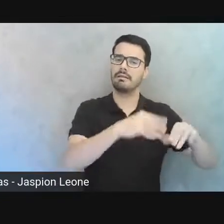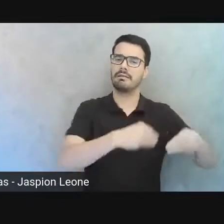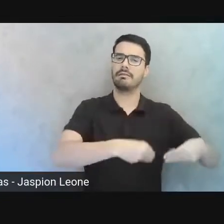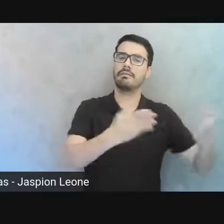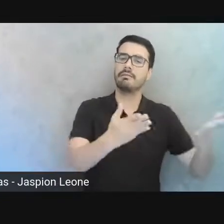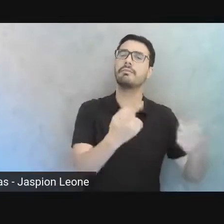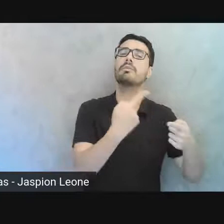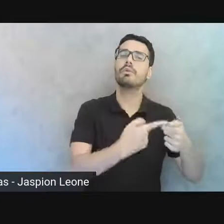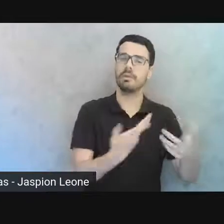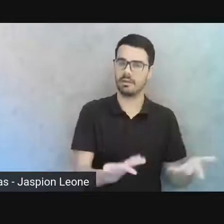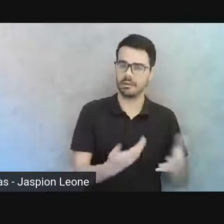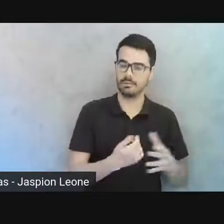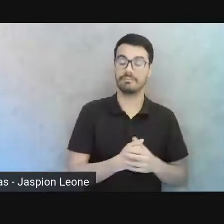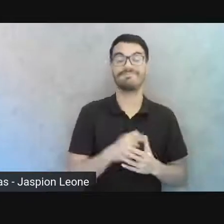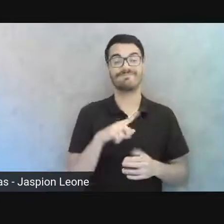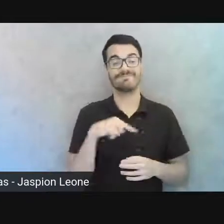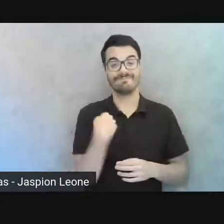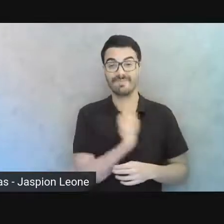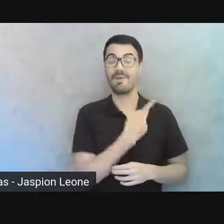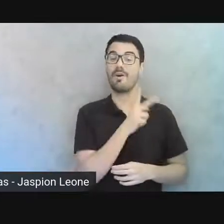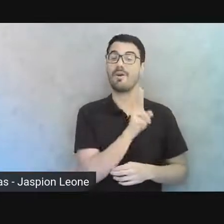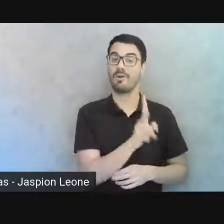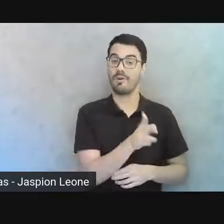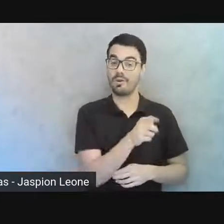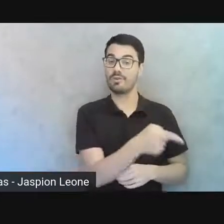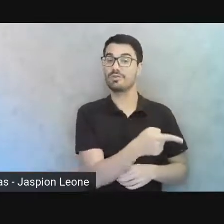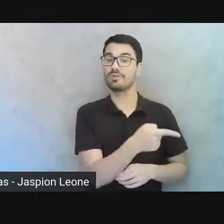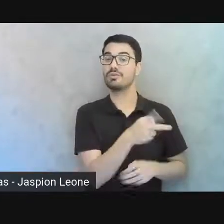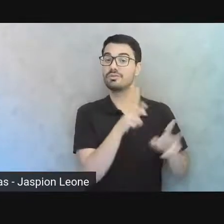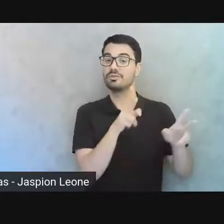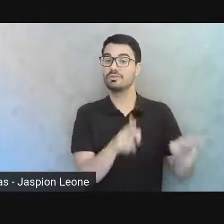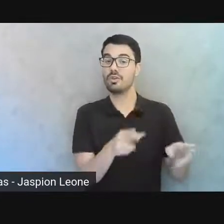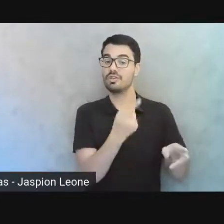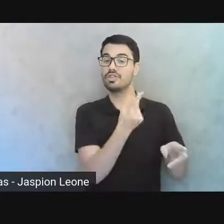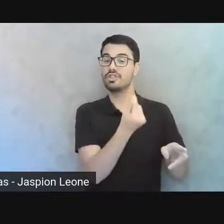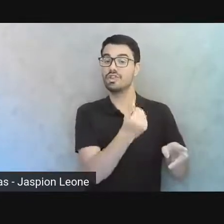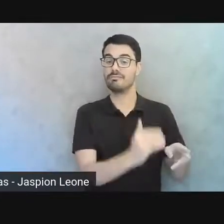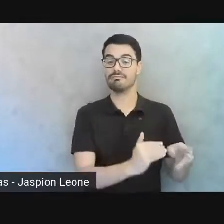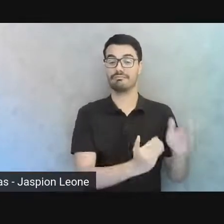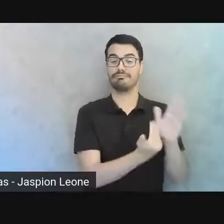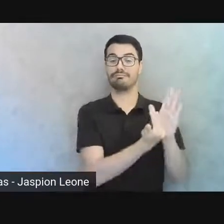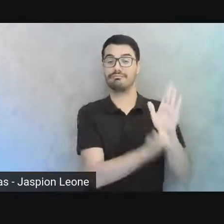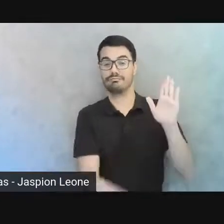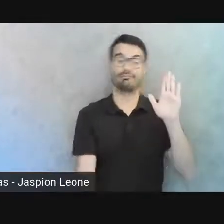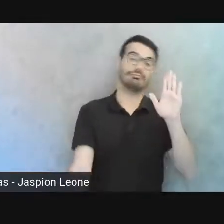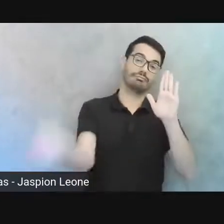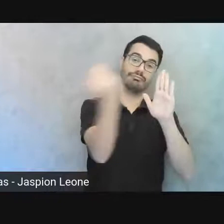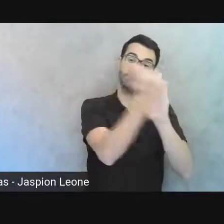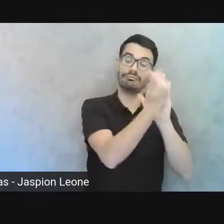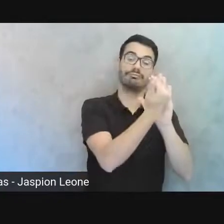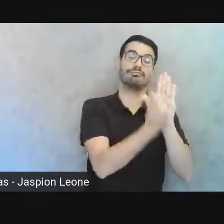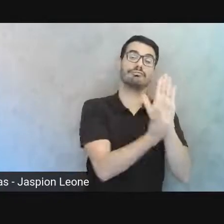nós continuamos com uma demanda muito alta de dinheiro, e como não havia,